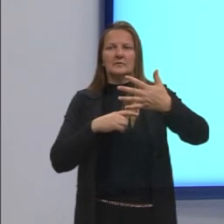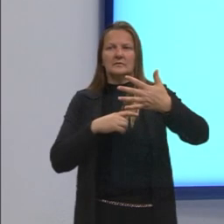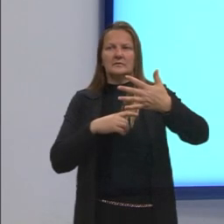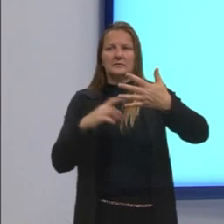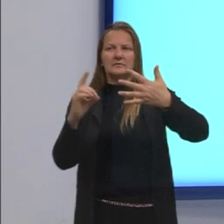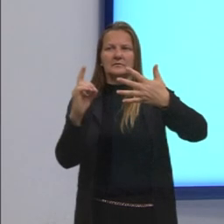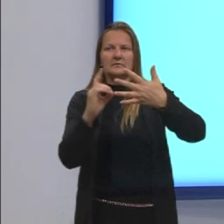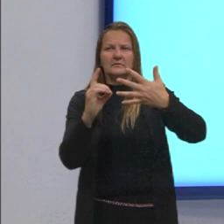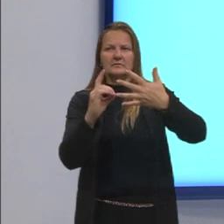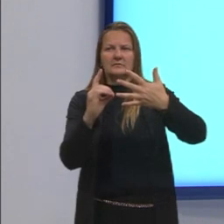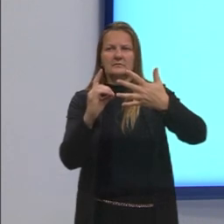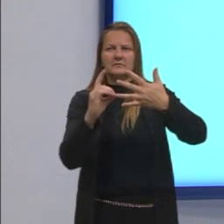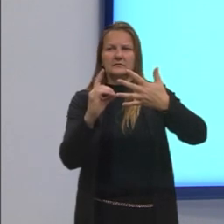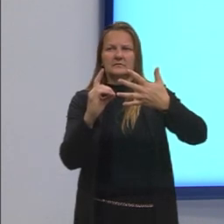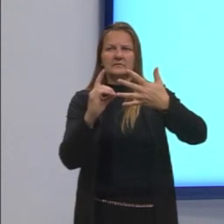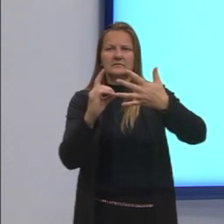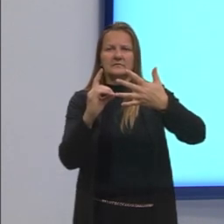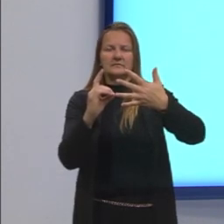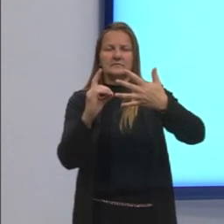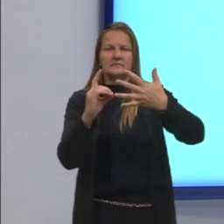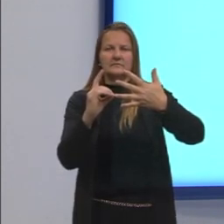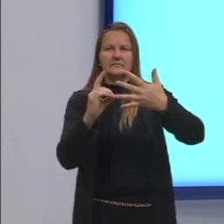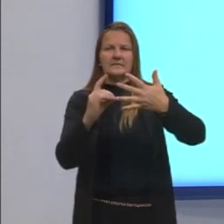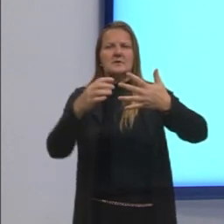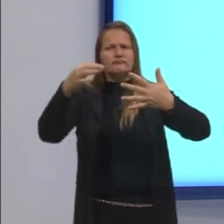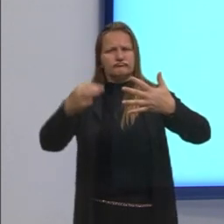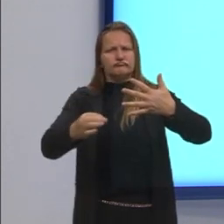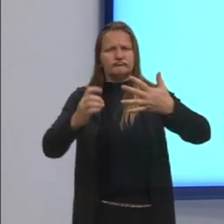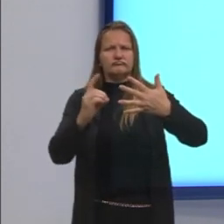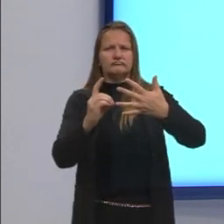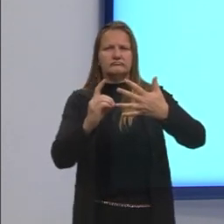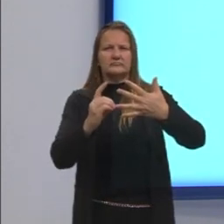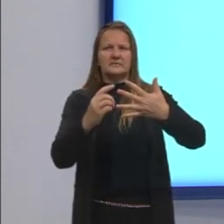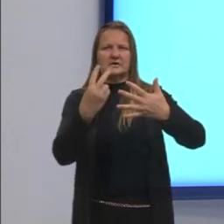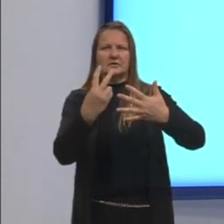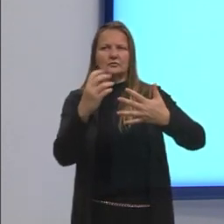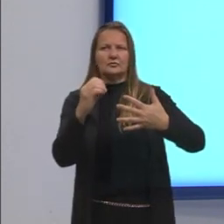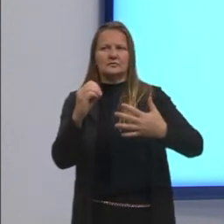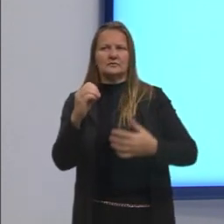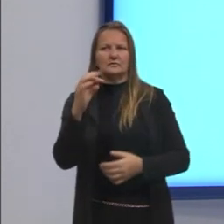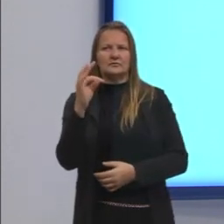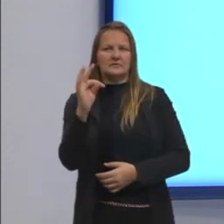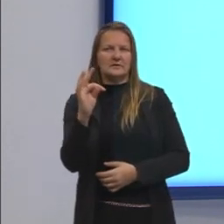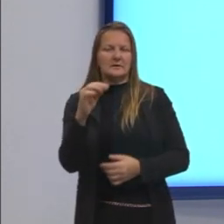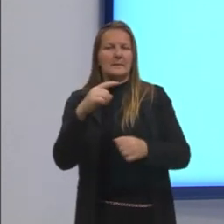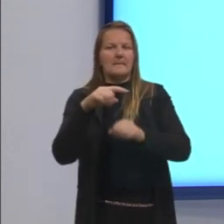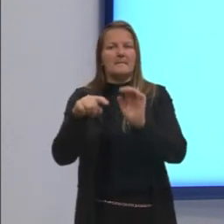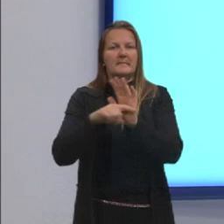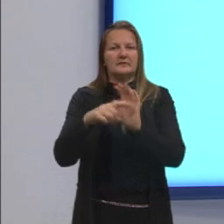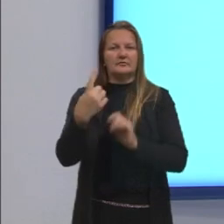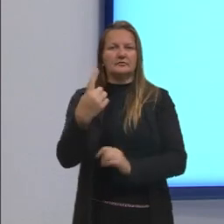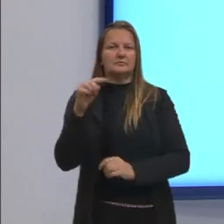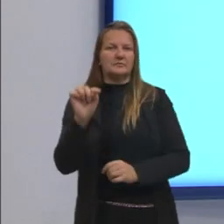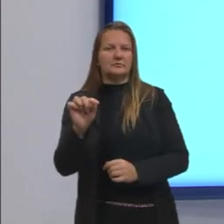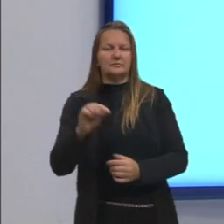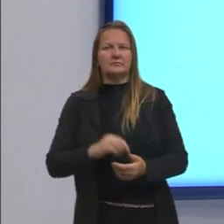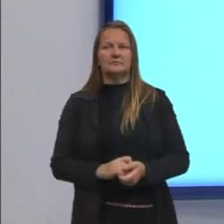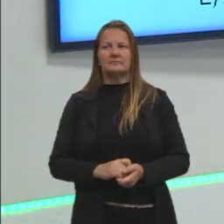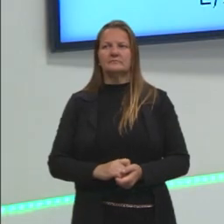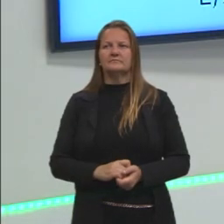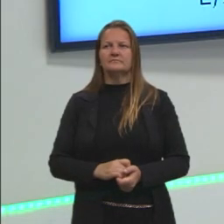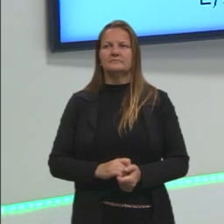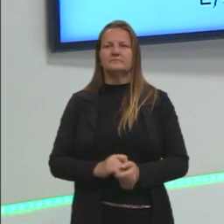correta nesse caso aqui seria a letra D 200 T - 1.000 e com isso